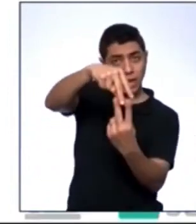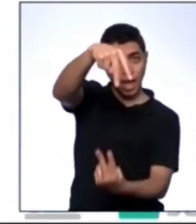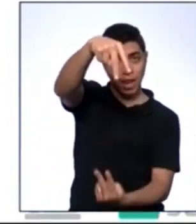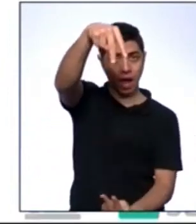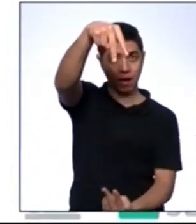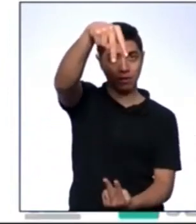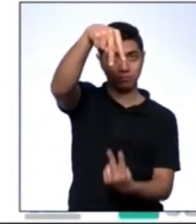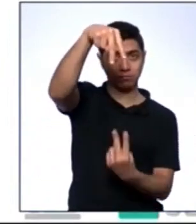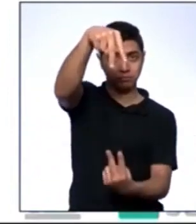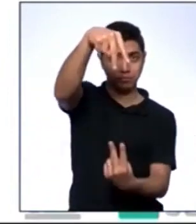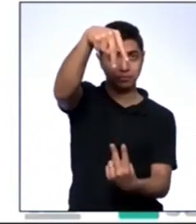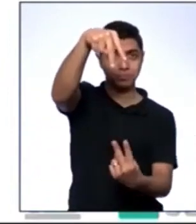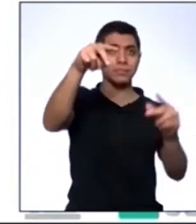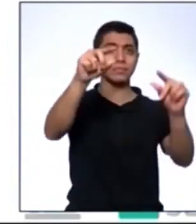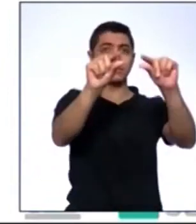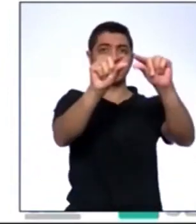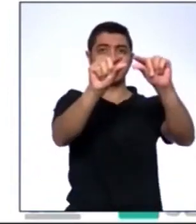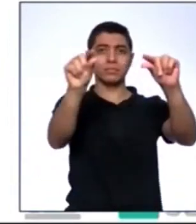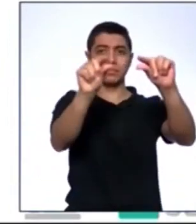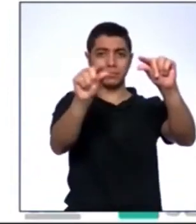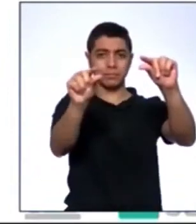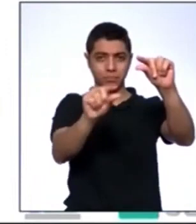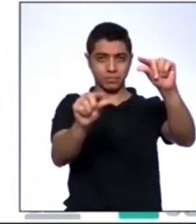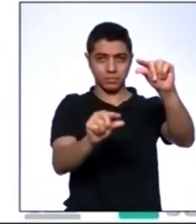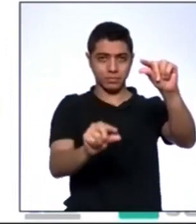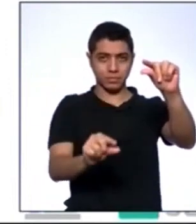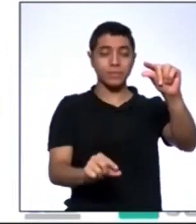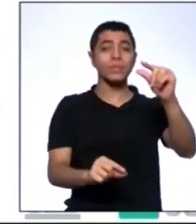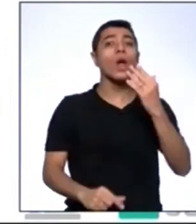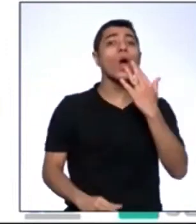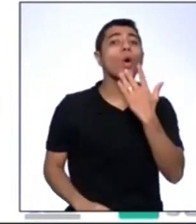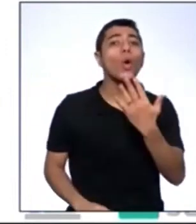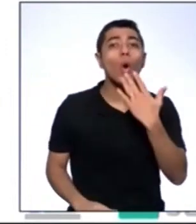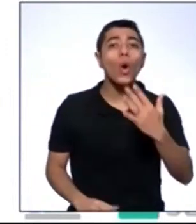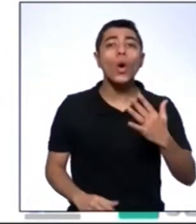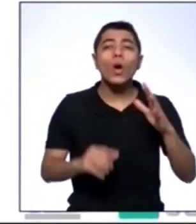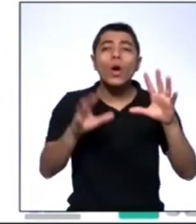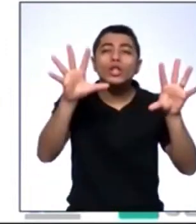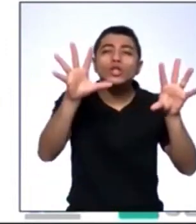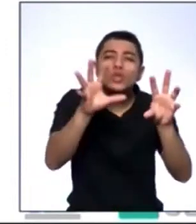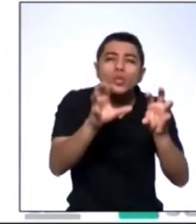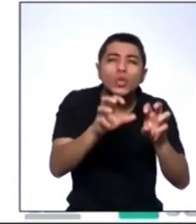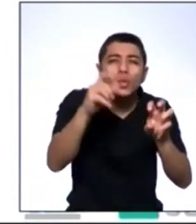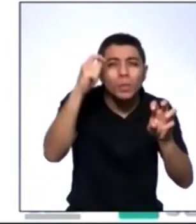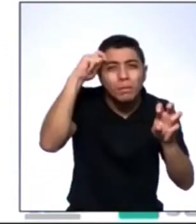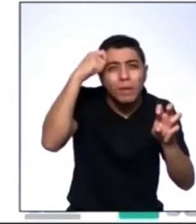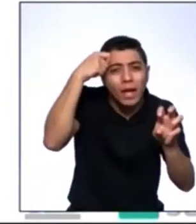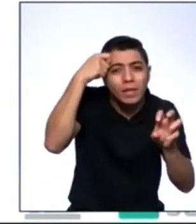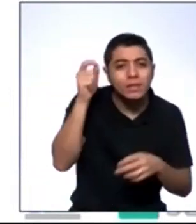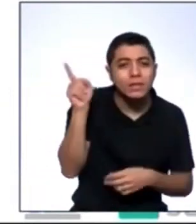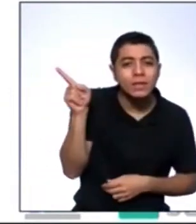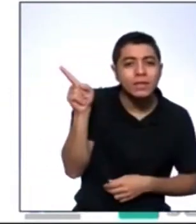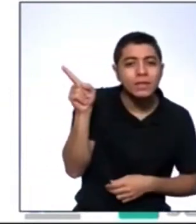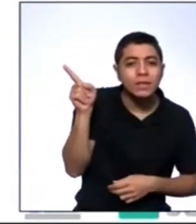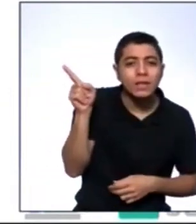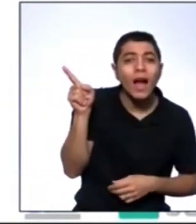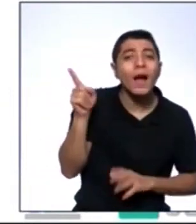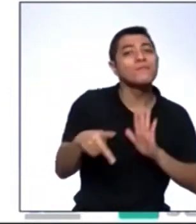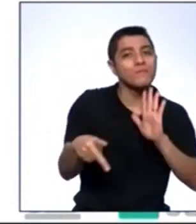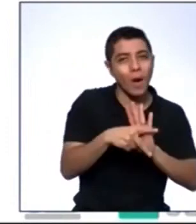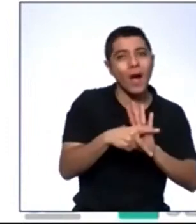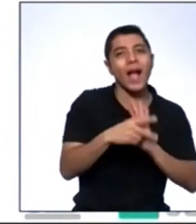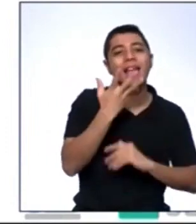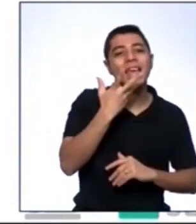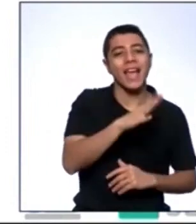representa um segmento de DNA da criança. E o pai, aquele segmento de DNA, tem que ter vindo ou do pai ou da